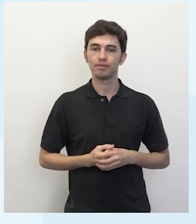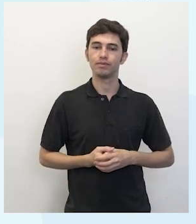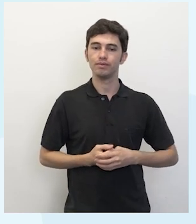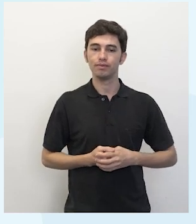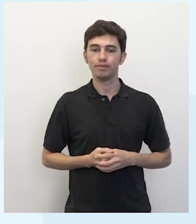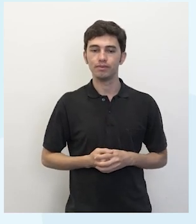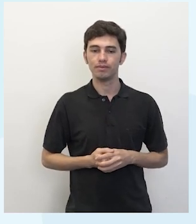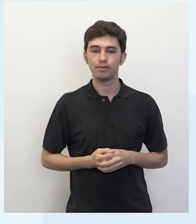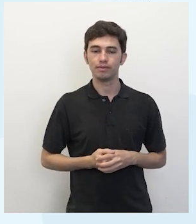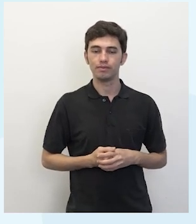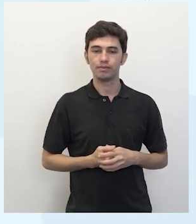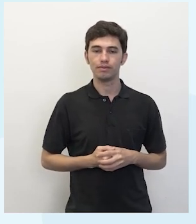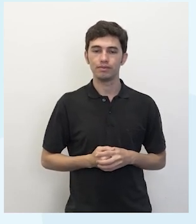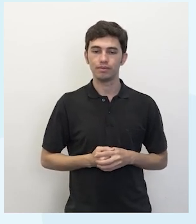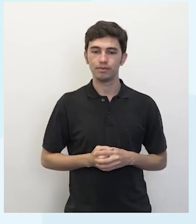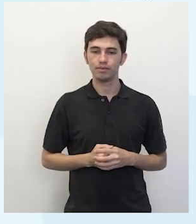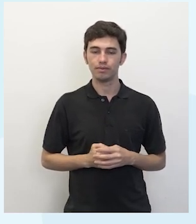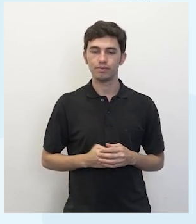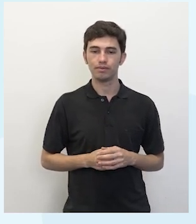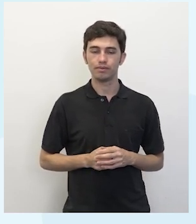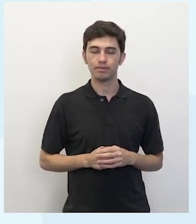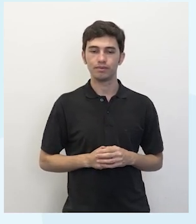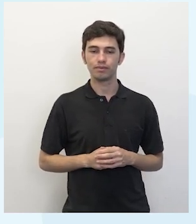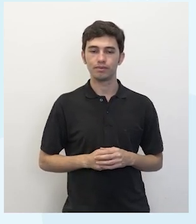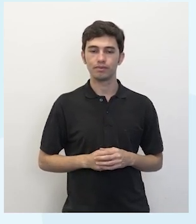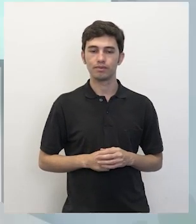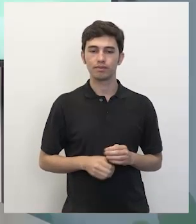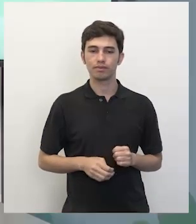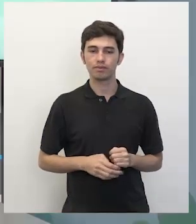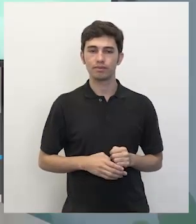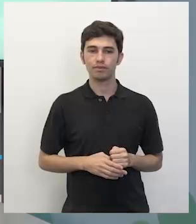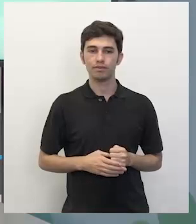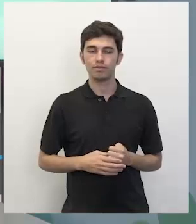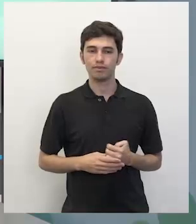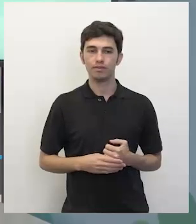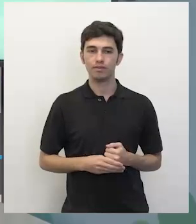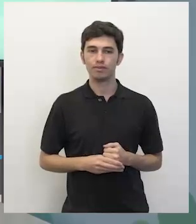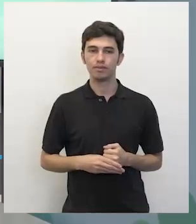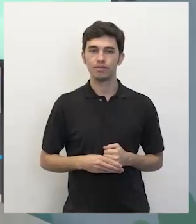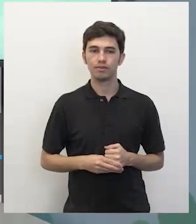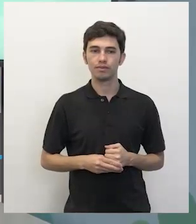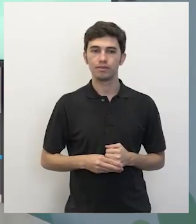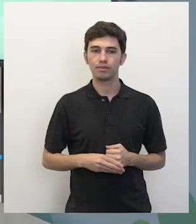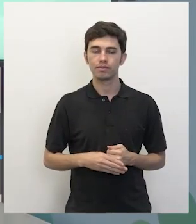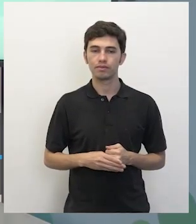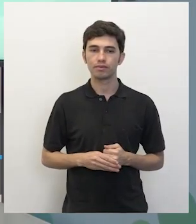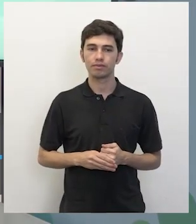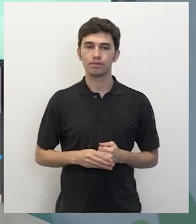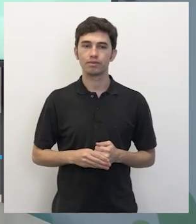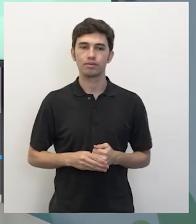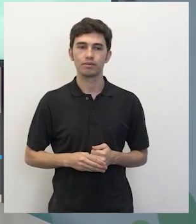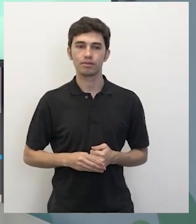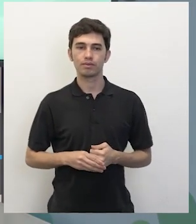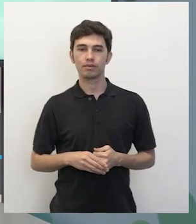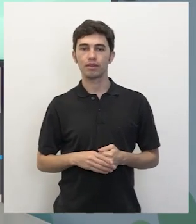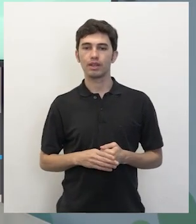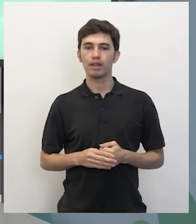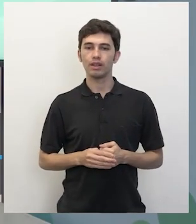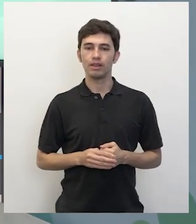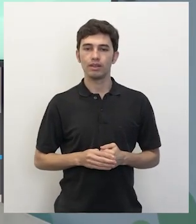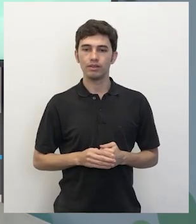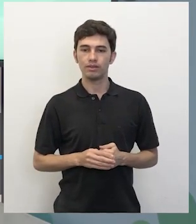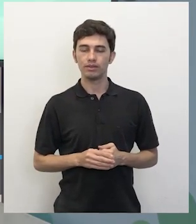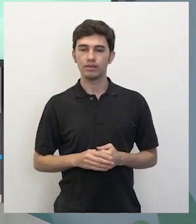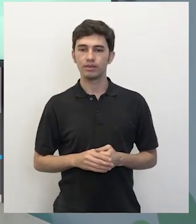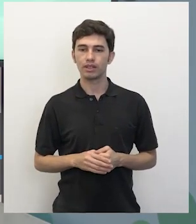eficiente, que cai, né, depois de um certo tempo, quando a gente começa a trabalhar a ideia de variáveis, né, ele está com os dias contados aqui, né, Viviane? A